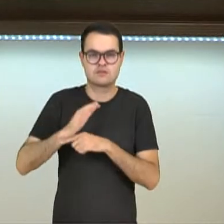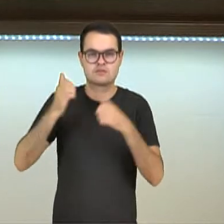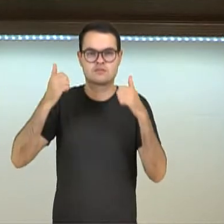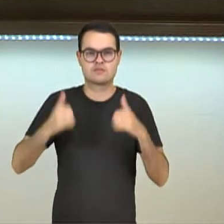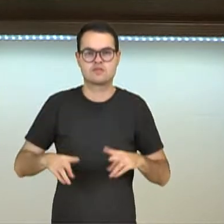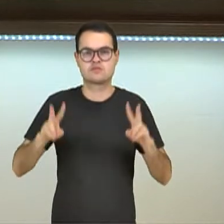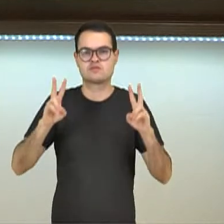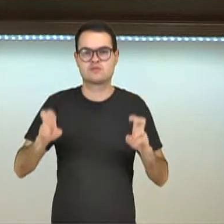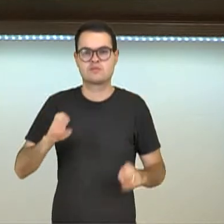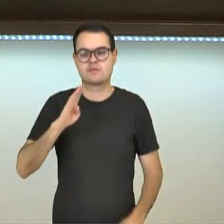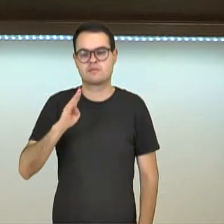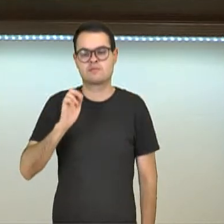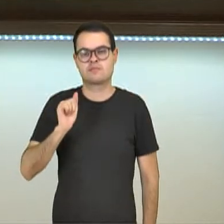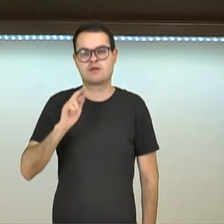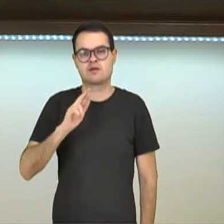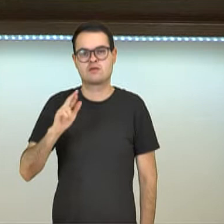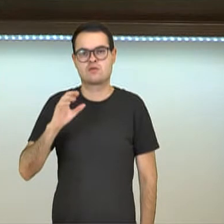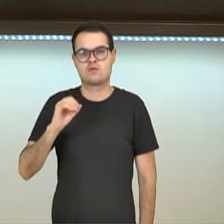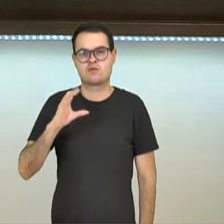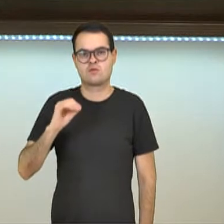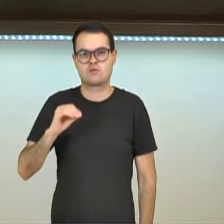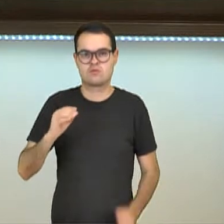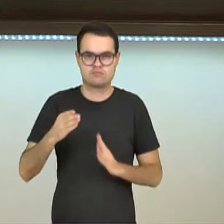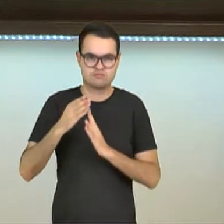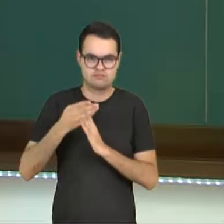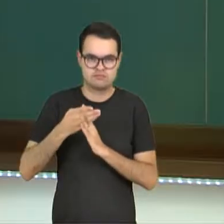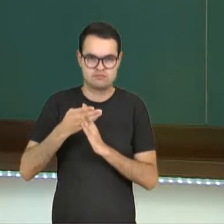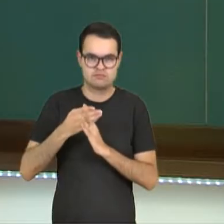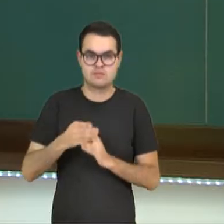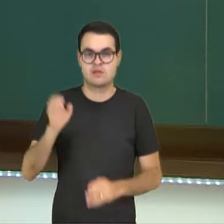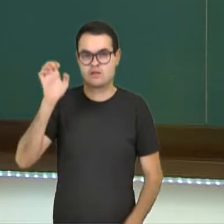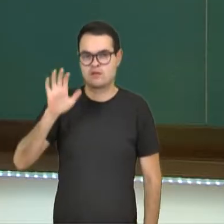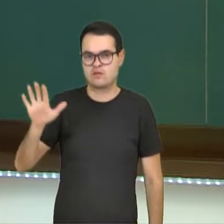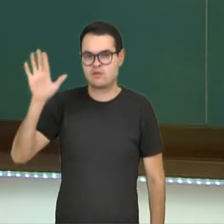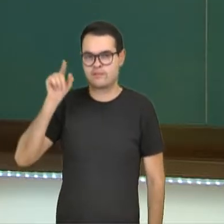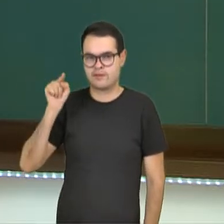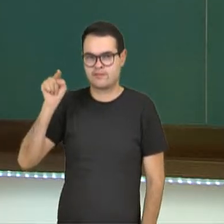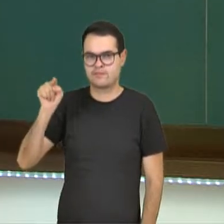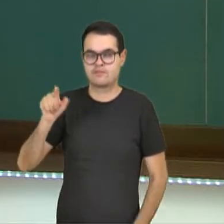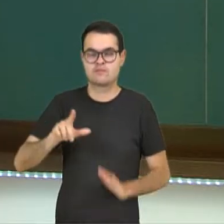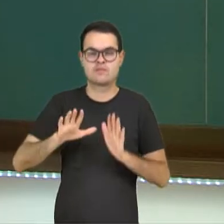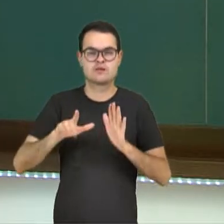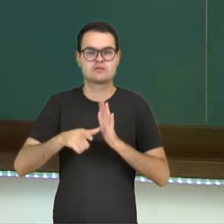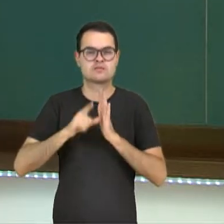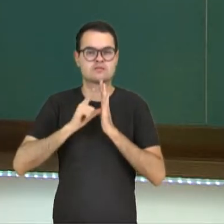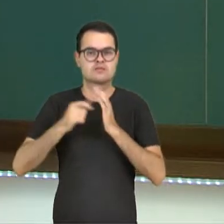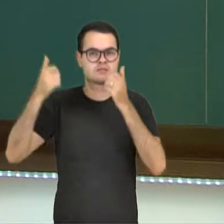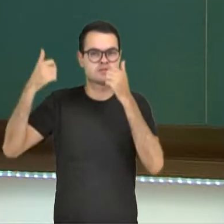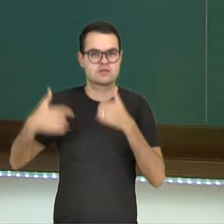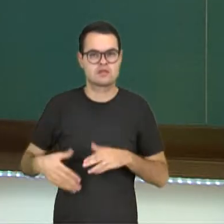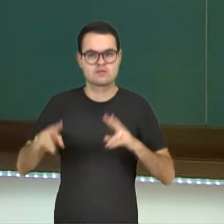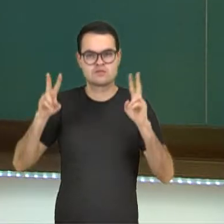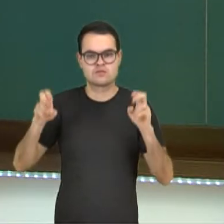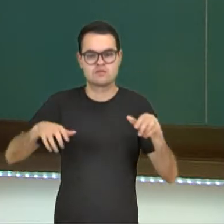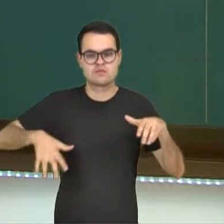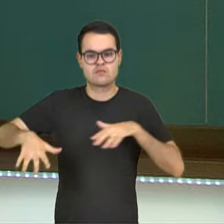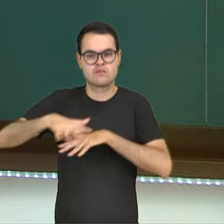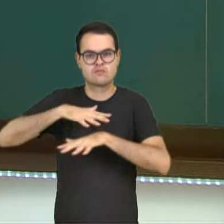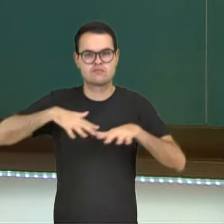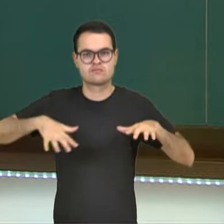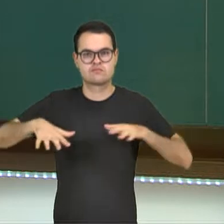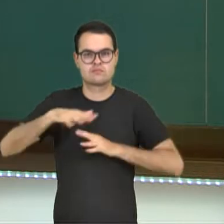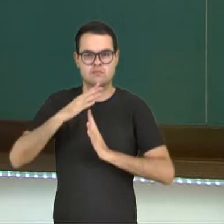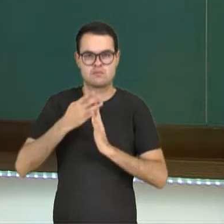sobre barroco europeu. Tá? Mas antes da gente falar do barroco, né, que é um movimento